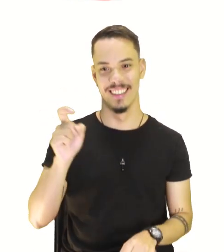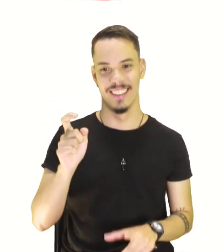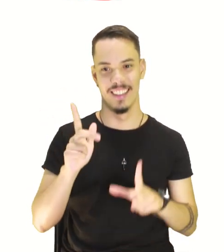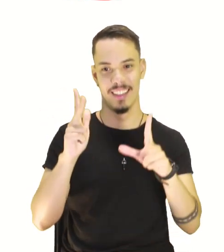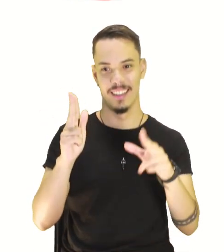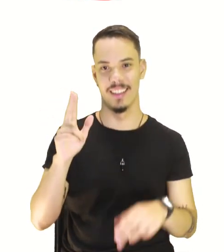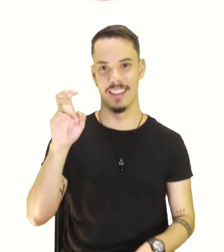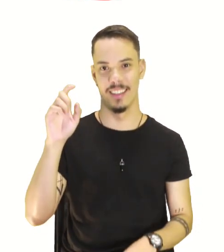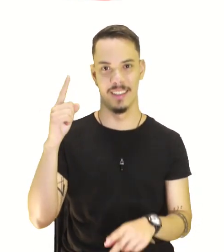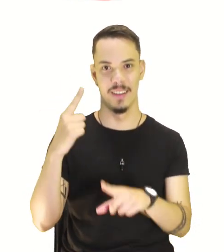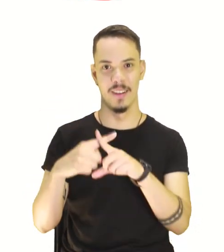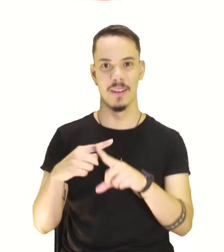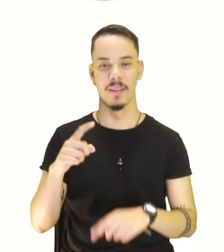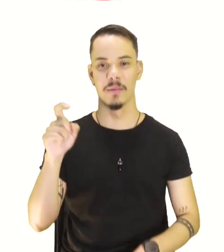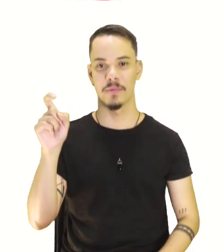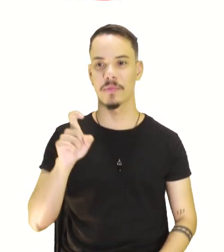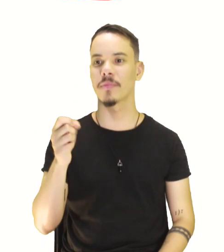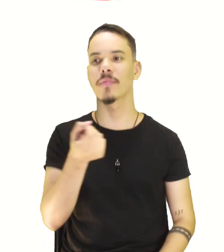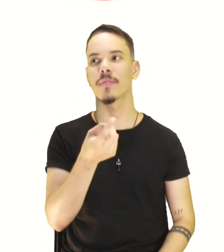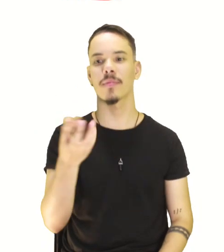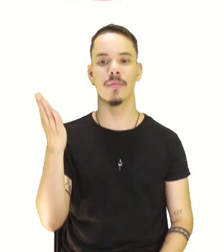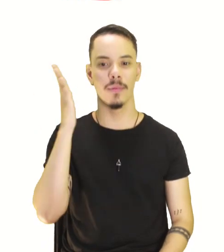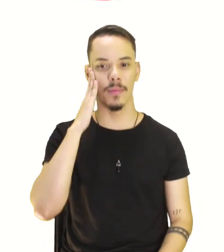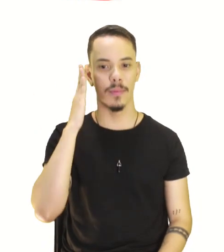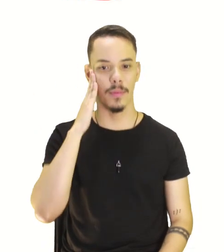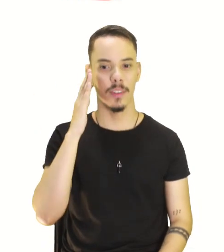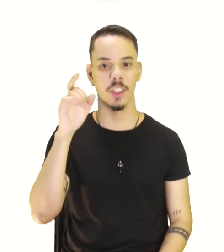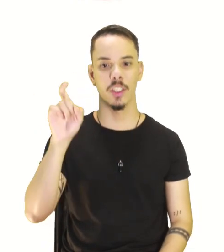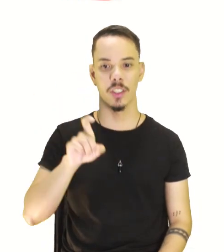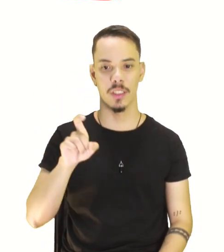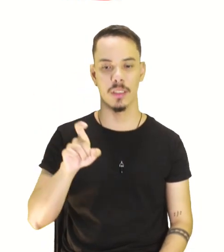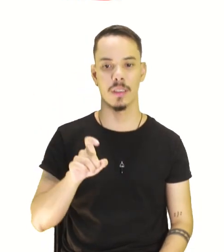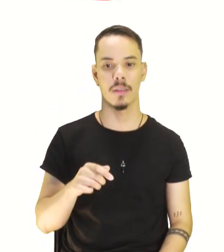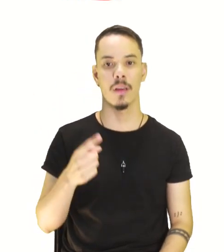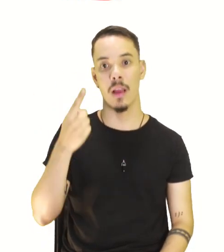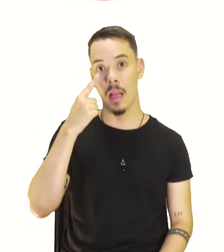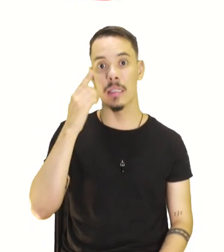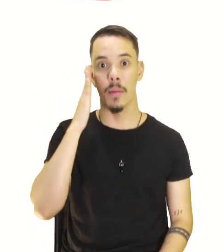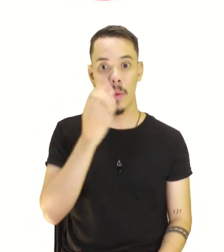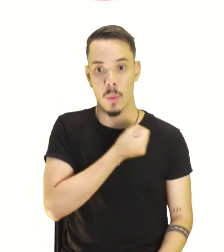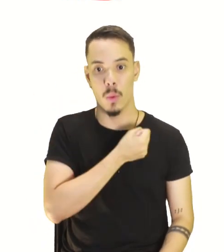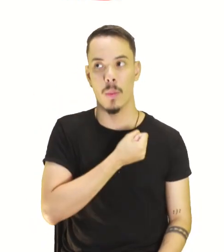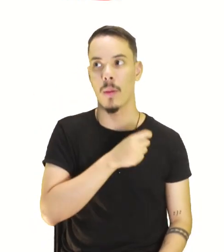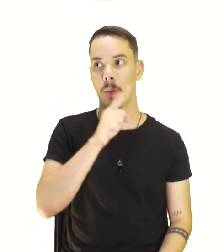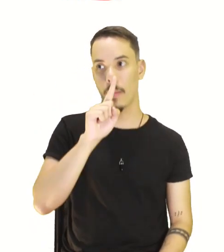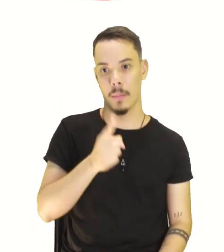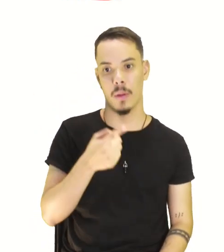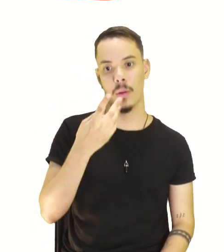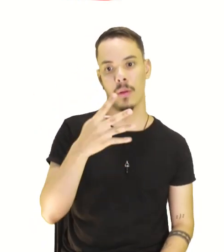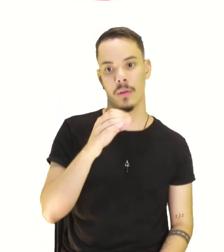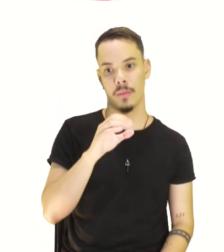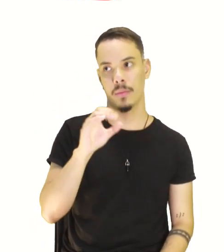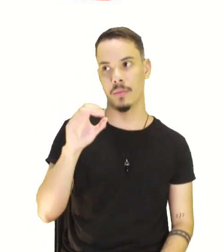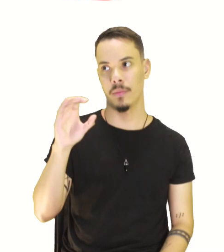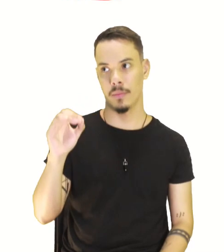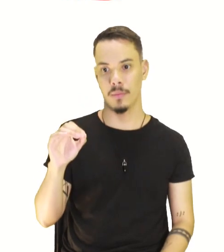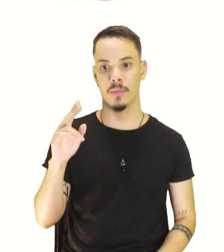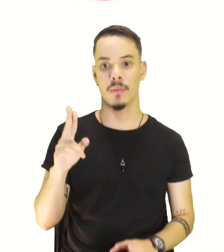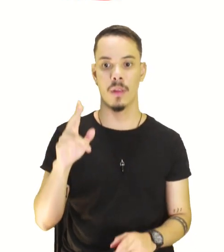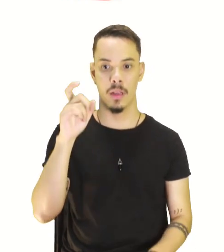se é quantas vacas, eu quero saber no X, né? Então, 1.440 vai ser igual a 5 vezes